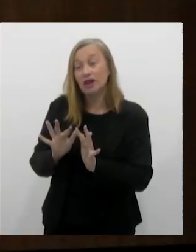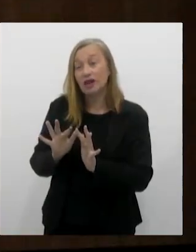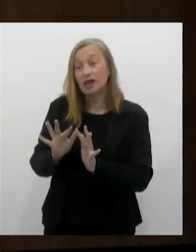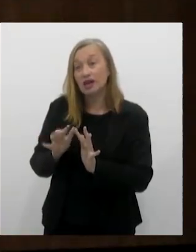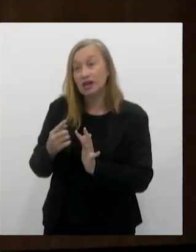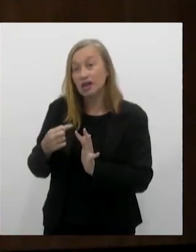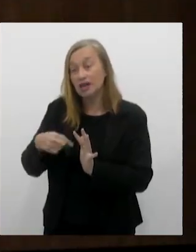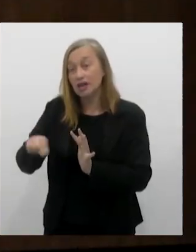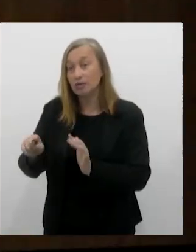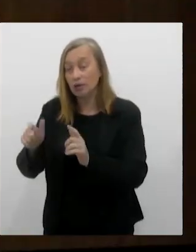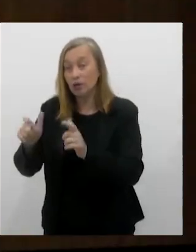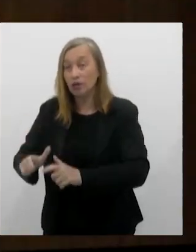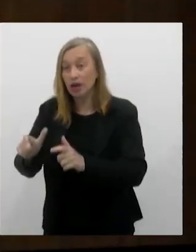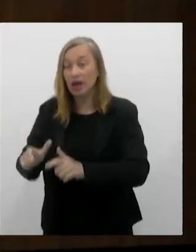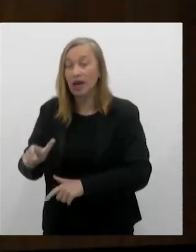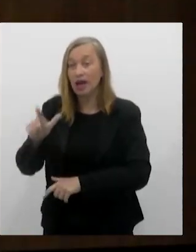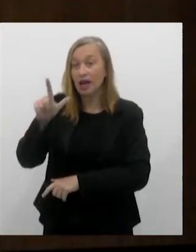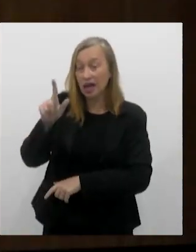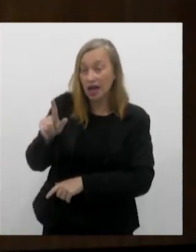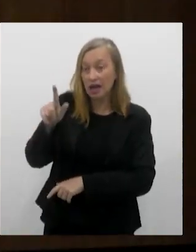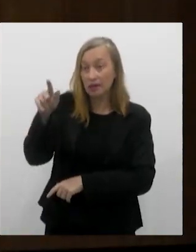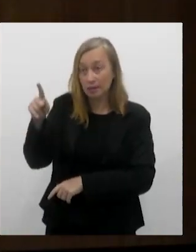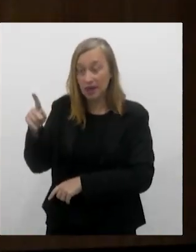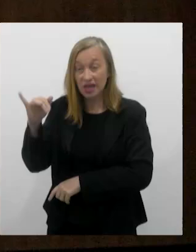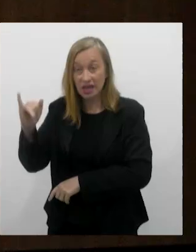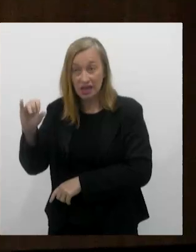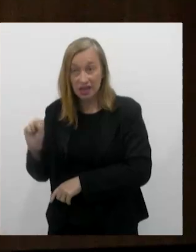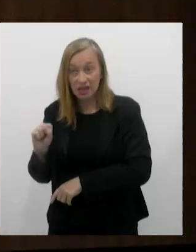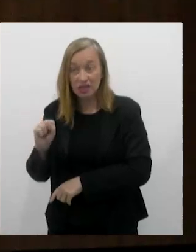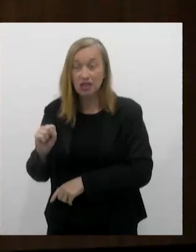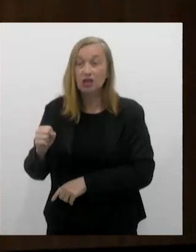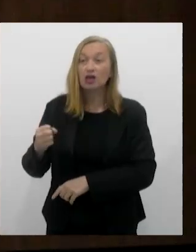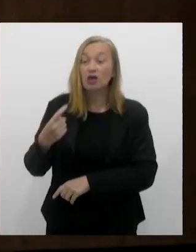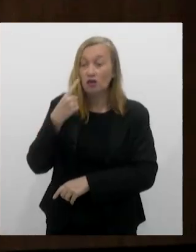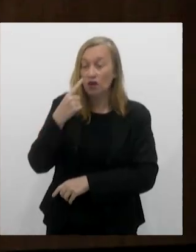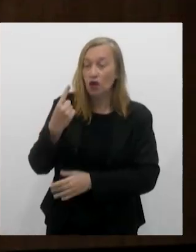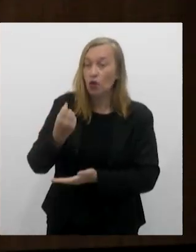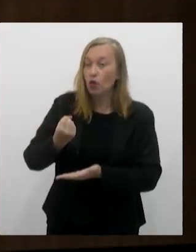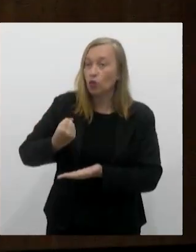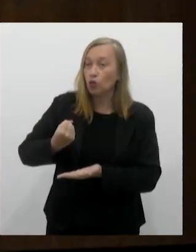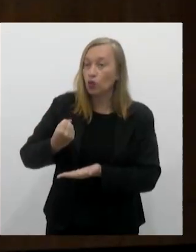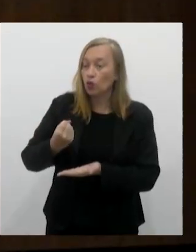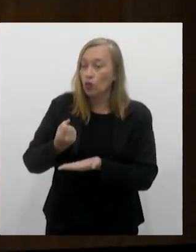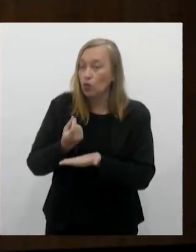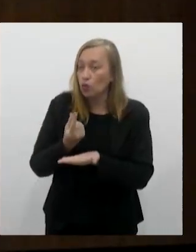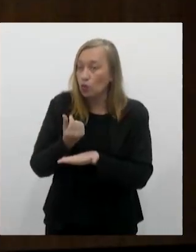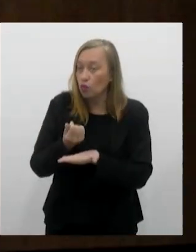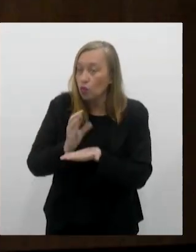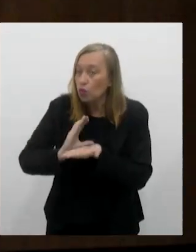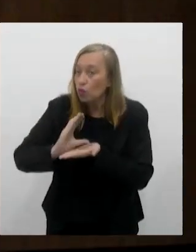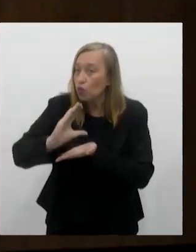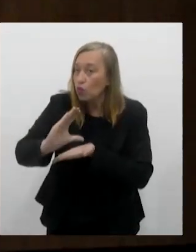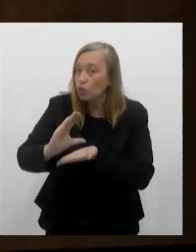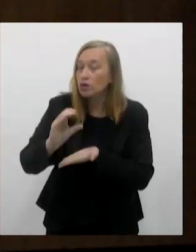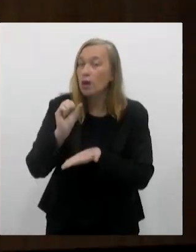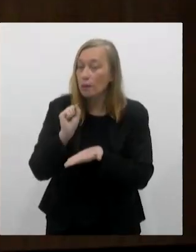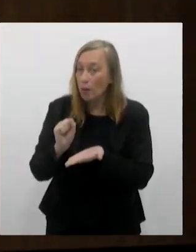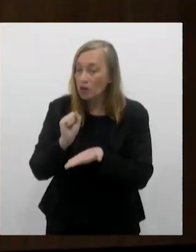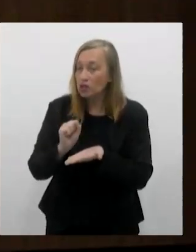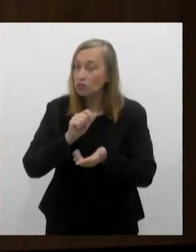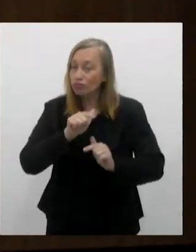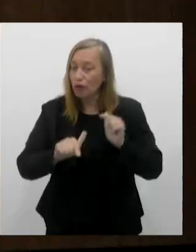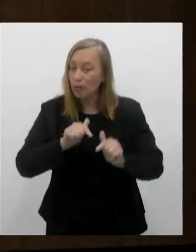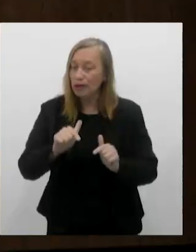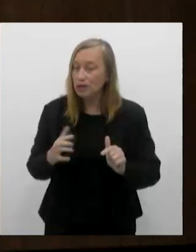dos LPIs. Possibilitar um aumento de recurso para que possa ter um serviço de